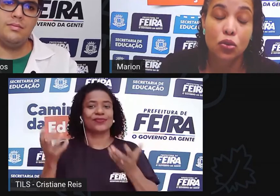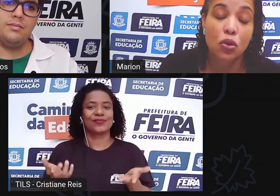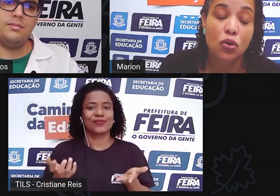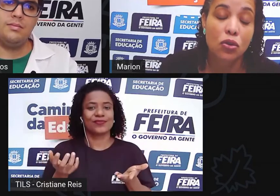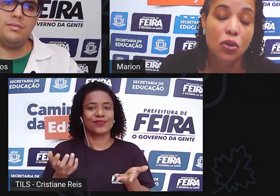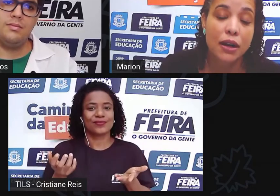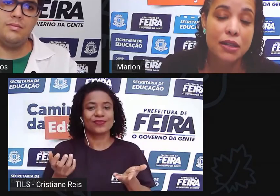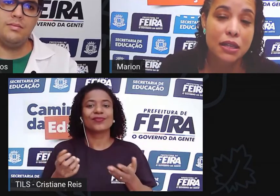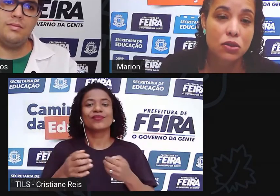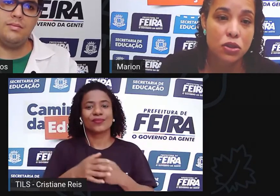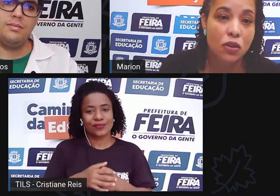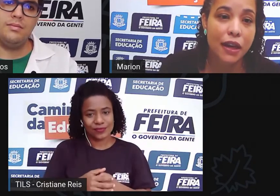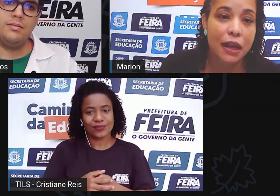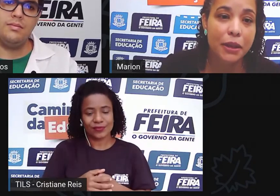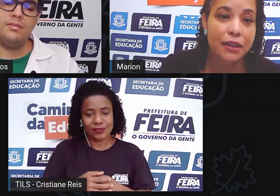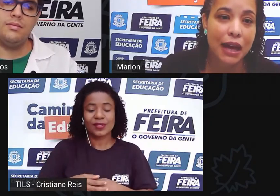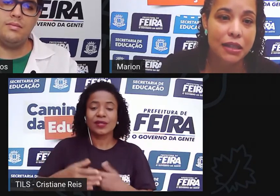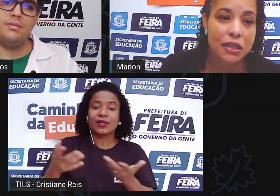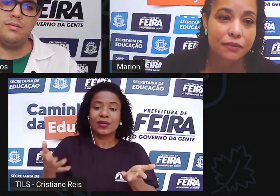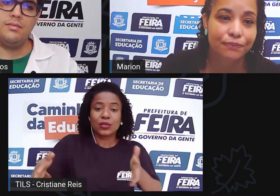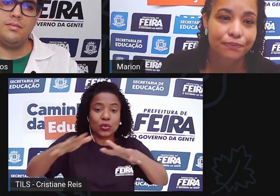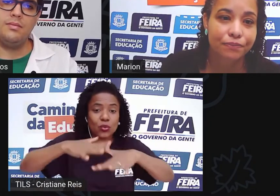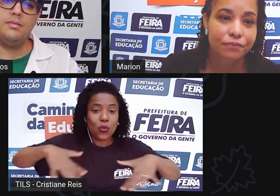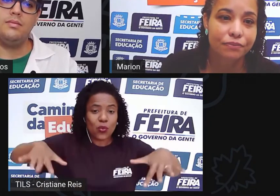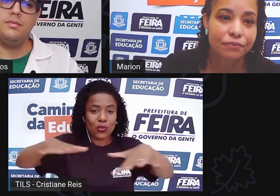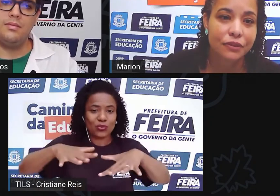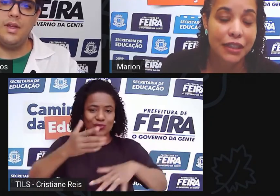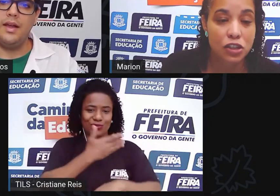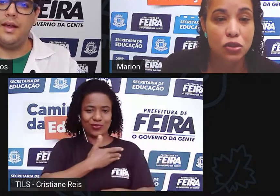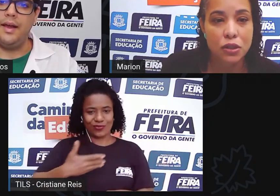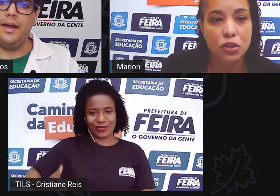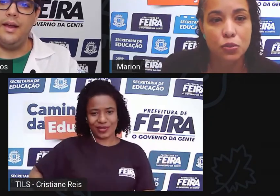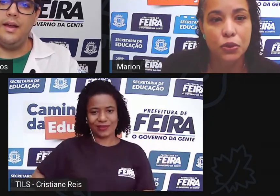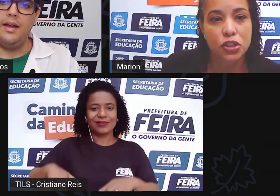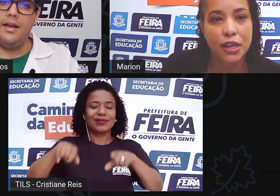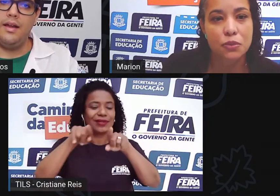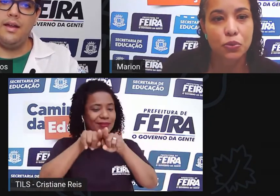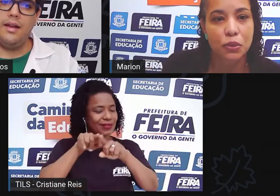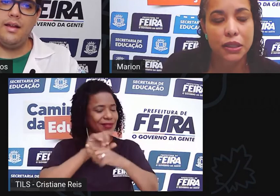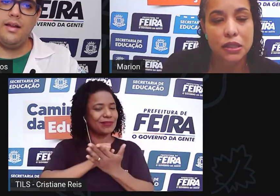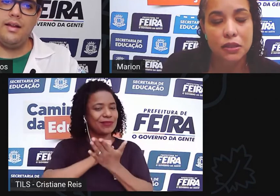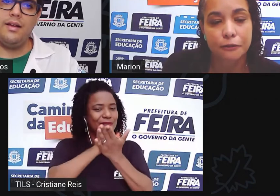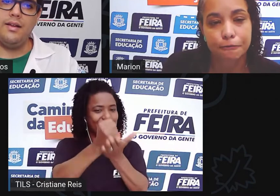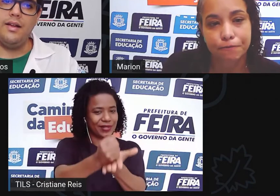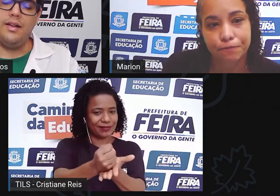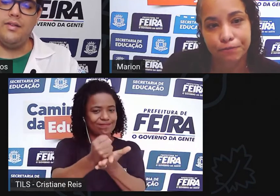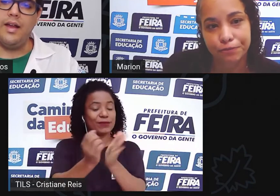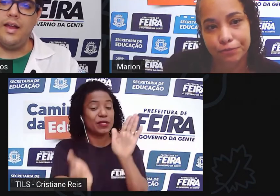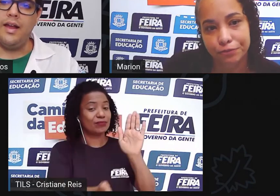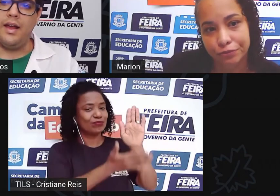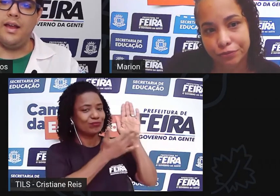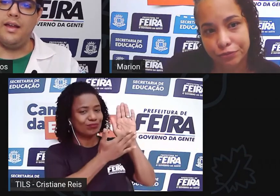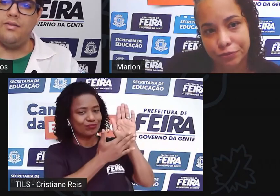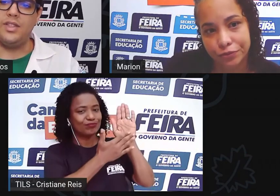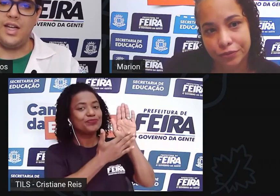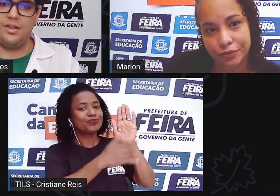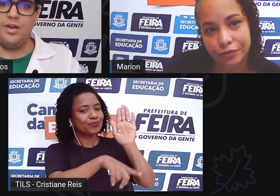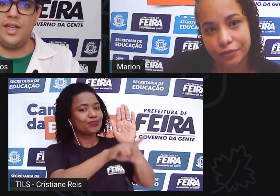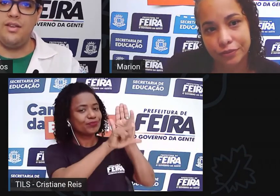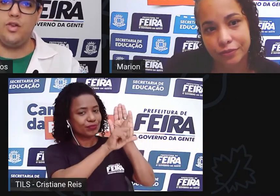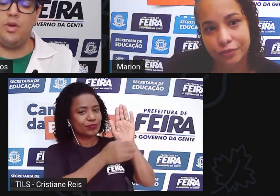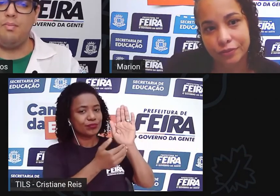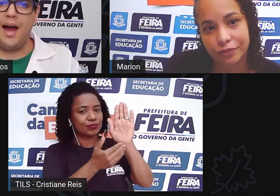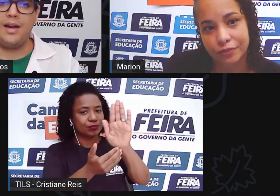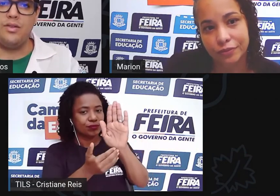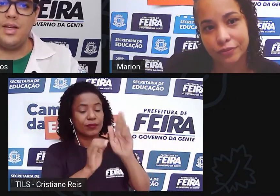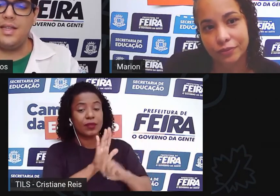E junto com as ações governamentais, na instituição de políticas públicas. Você já trouxe